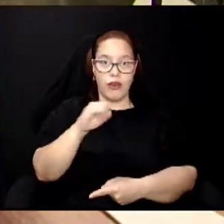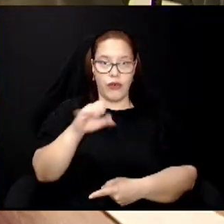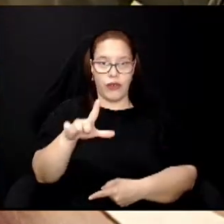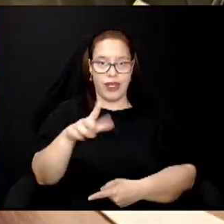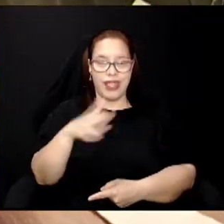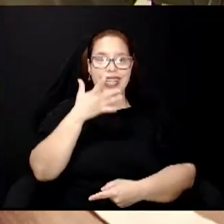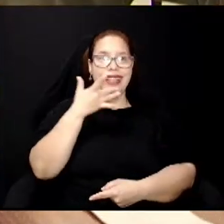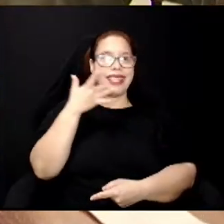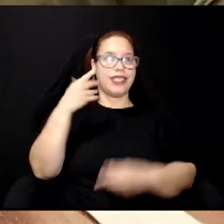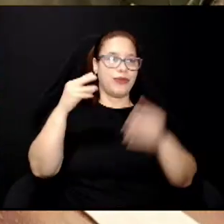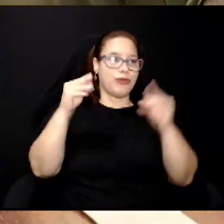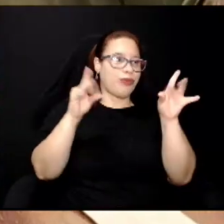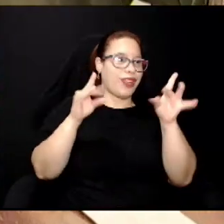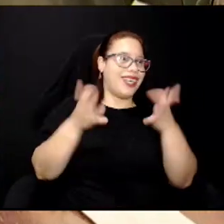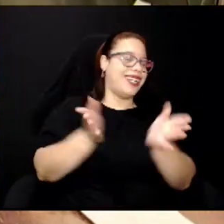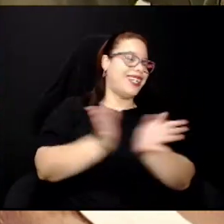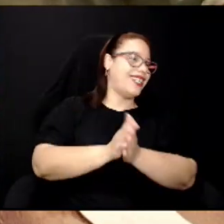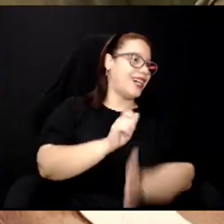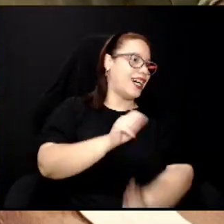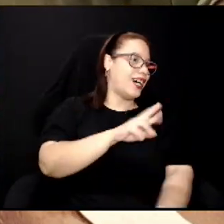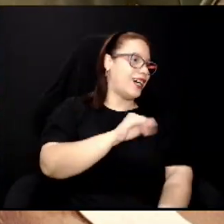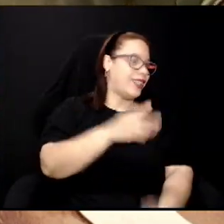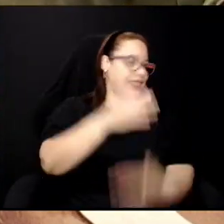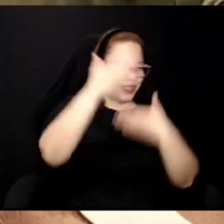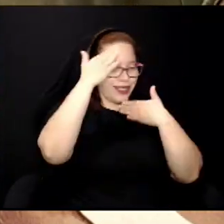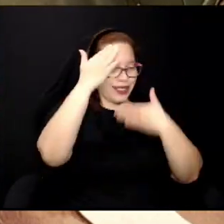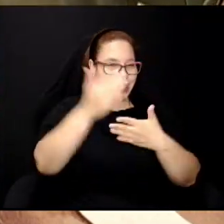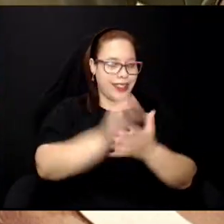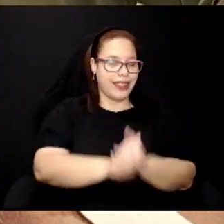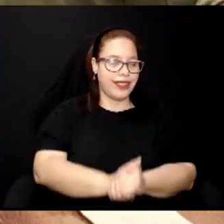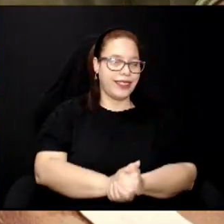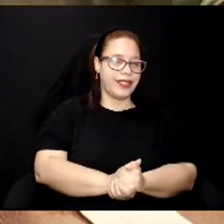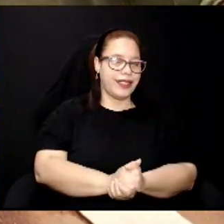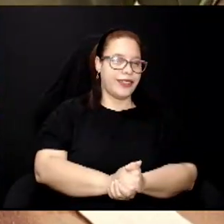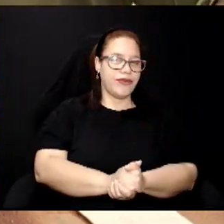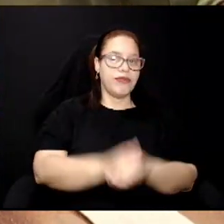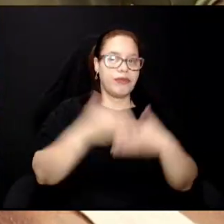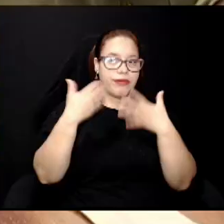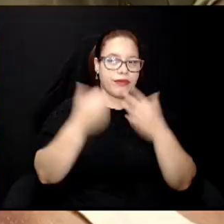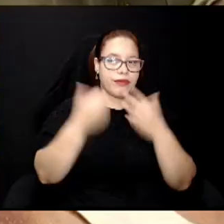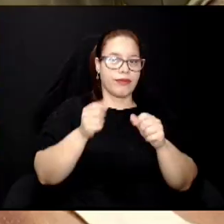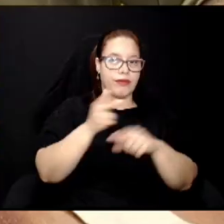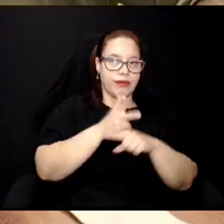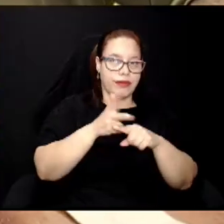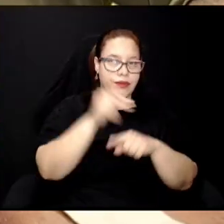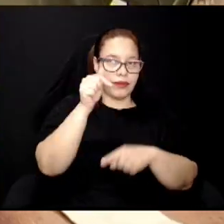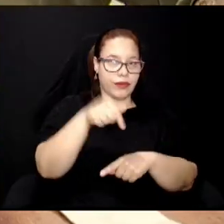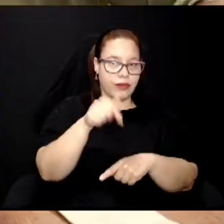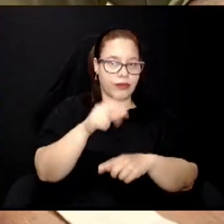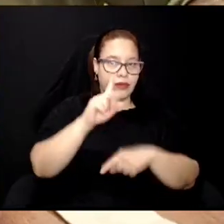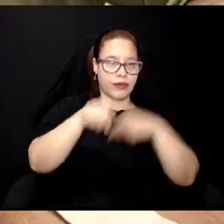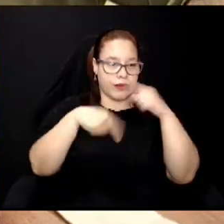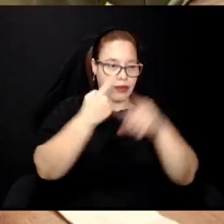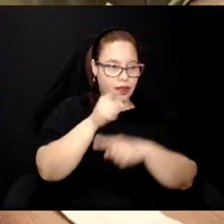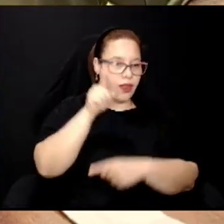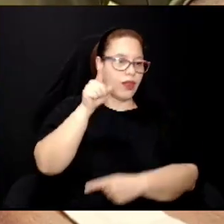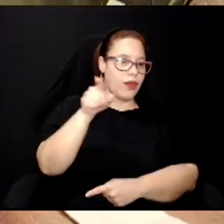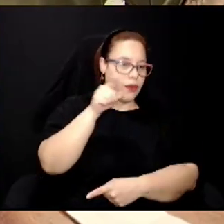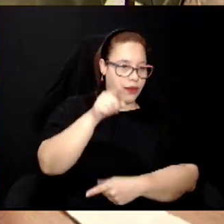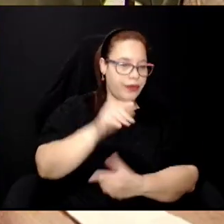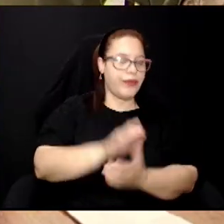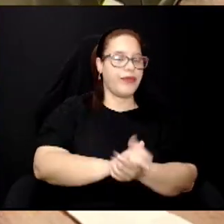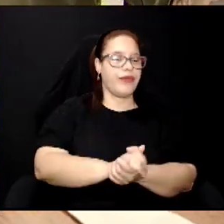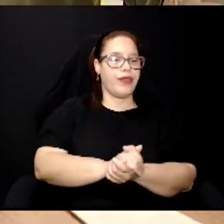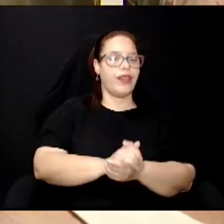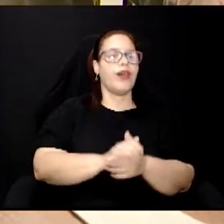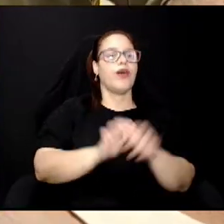salivando, viu, Arthur? Valeu, muito obrigado por receber a nossa equipe aqui. Sucesso para vocês, sucesso aí pro festival,